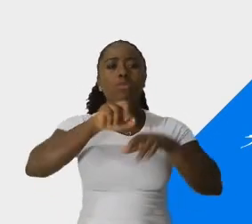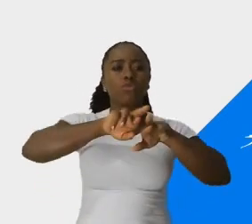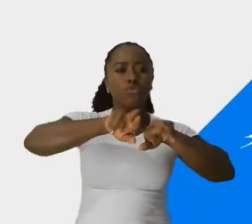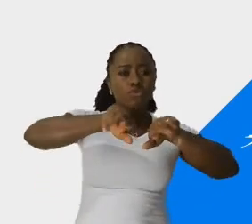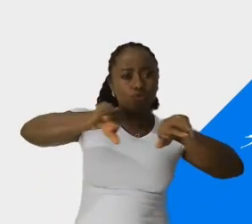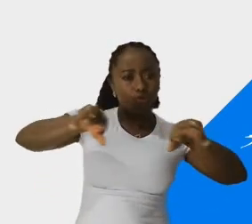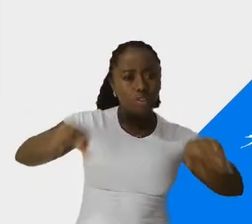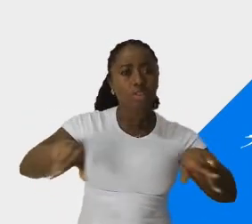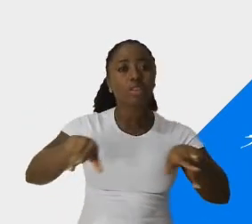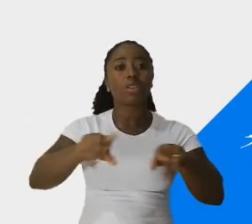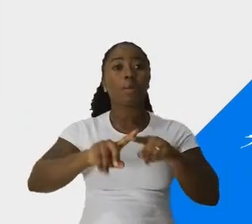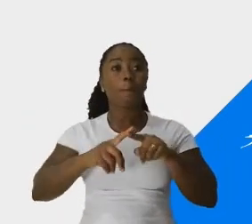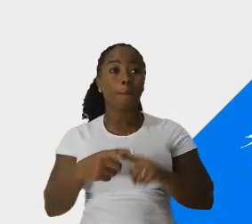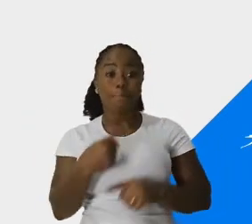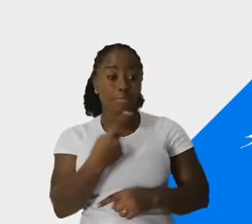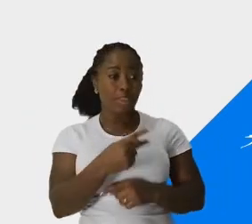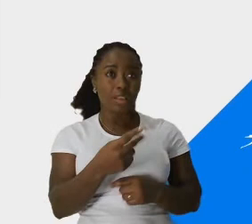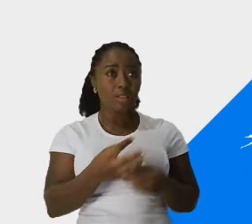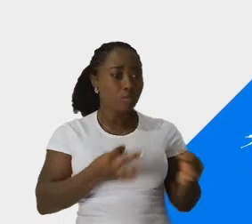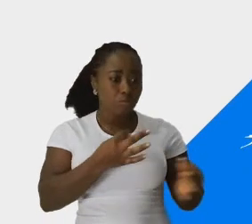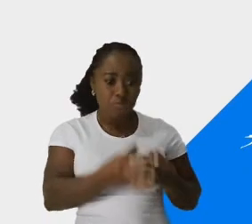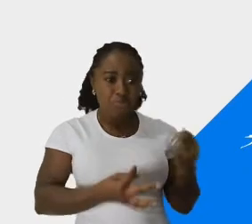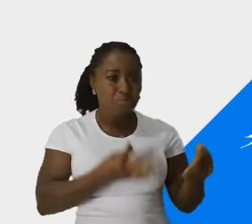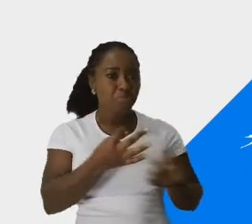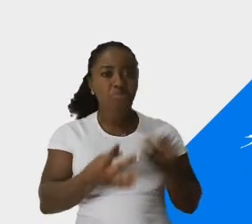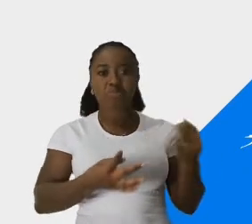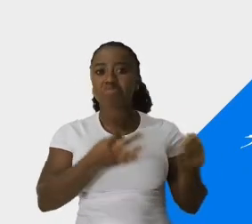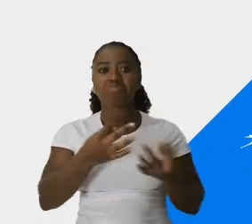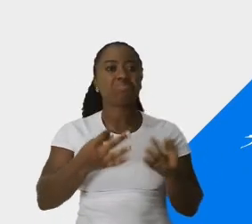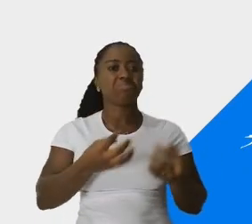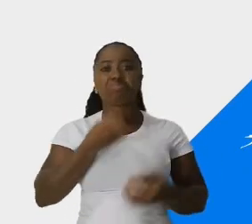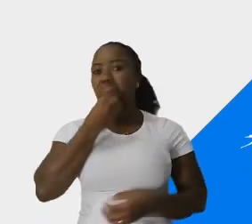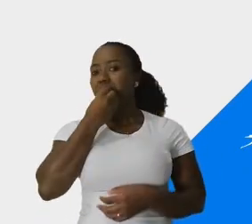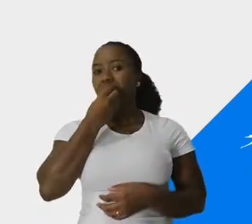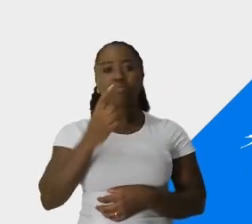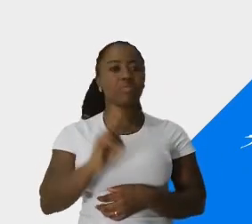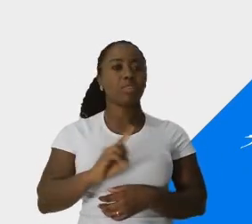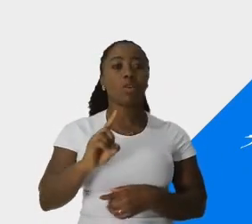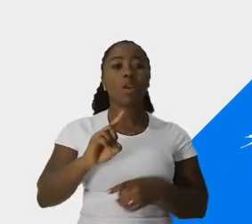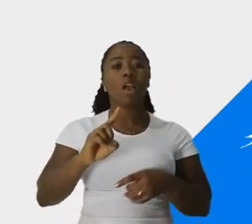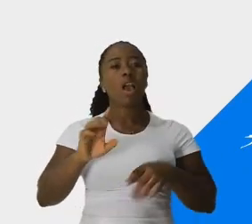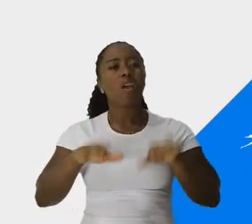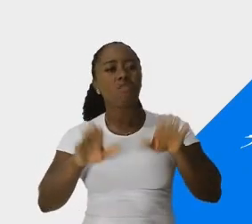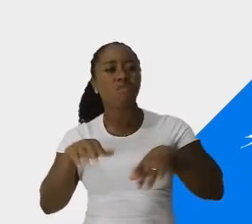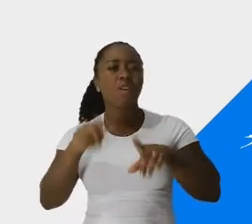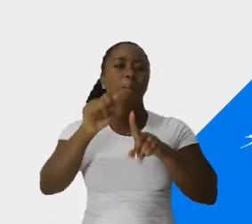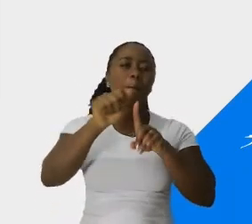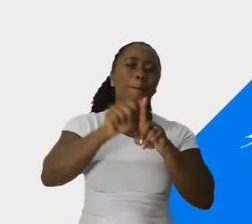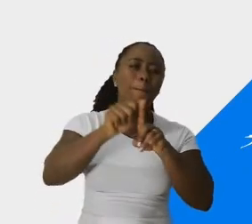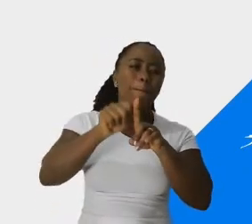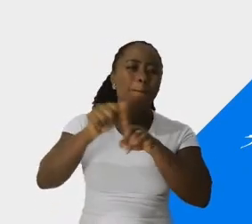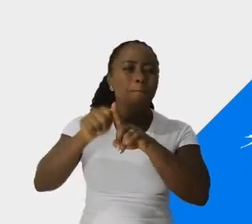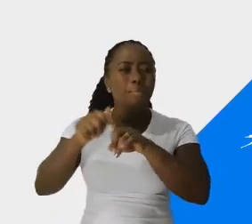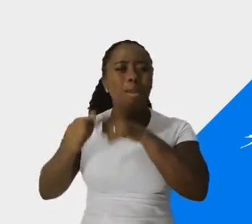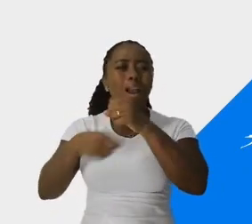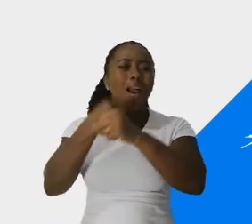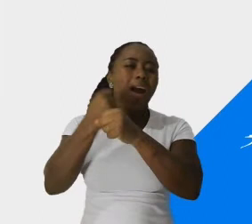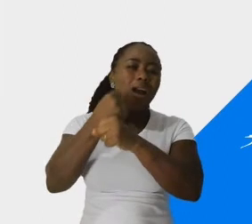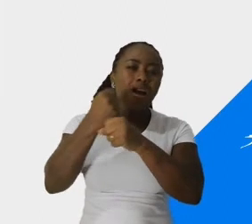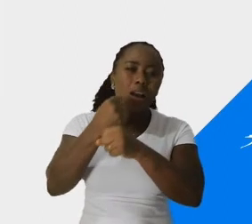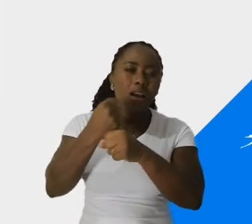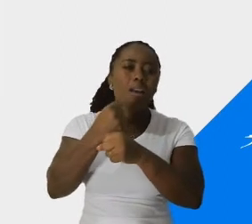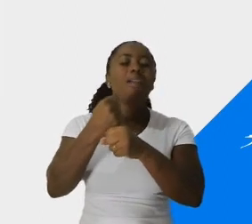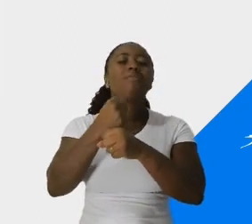não respondeu a esse mês, ele fica às vezes meses, anos, sem um controle de crise, né, com uma dificuldade de